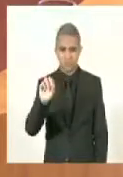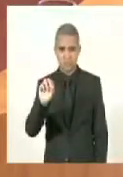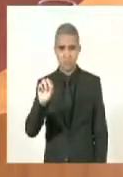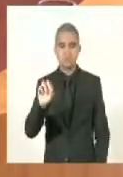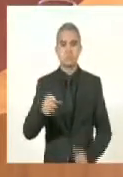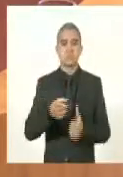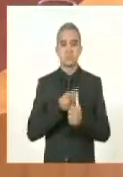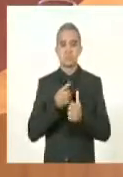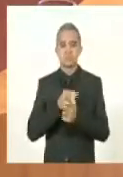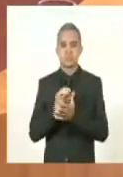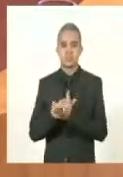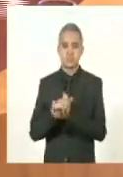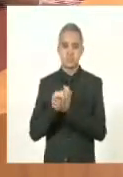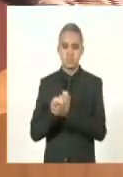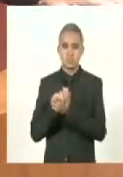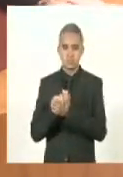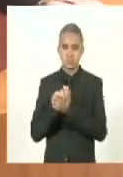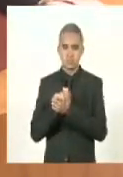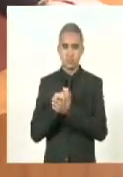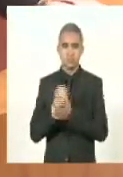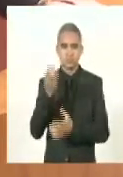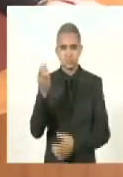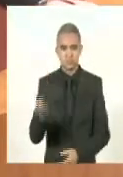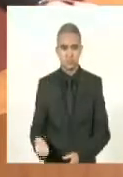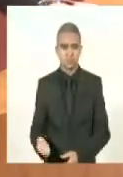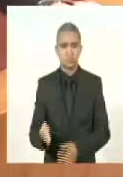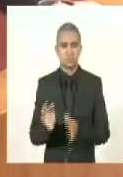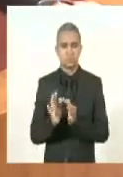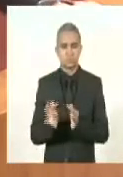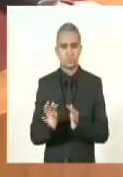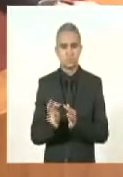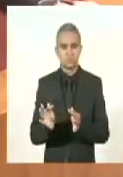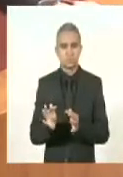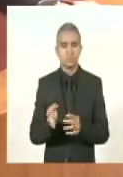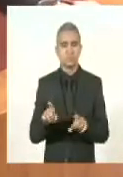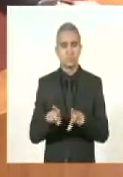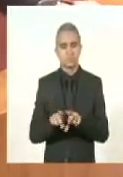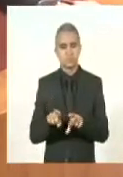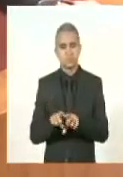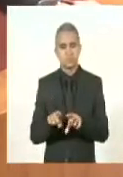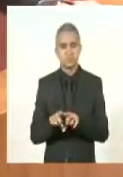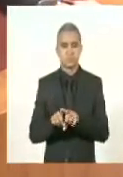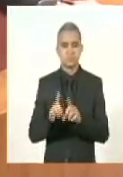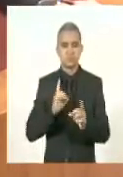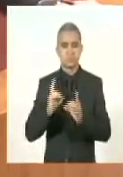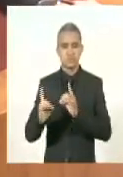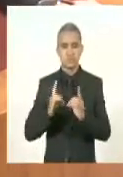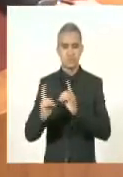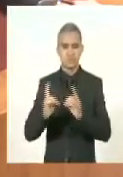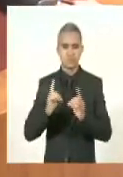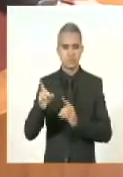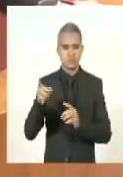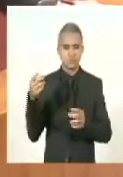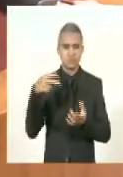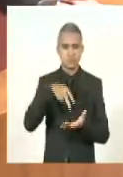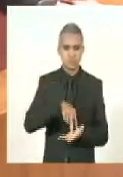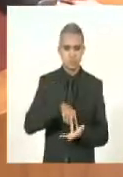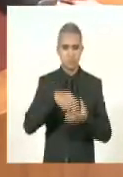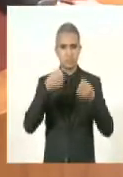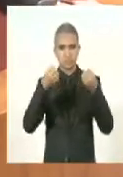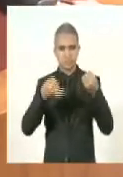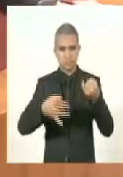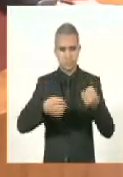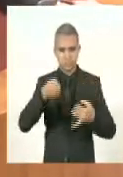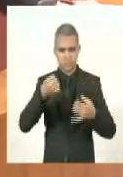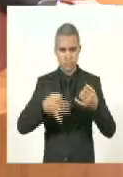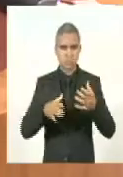parabenizar a forma serena e bem didática como Vossa Excelência vê essa tribuna tratar de algumas